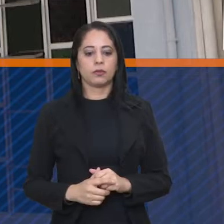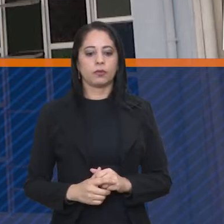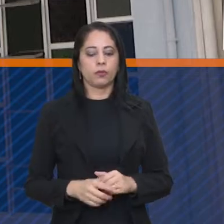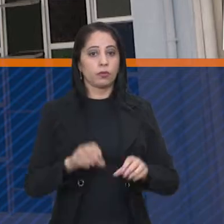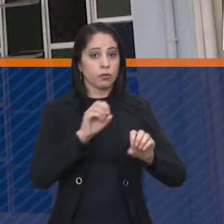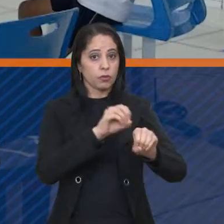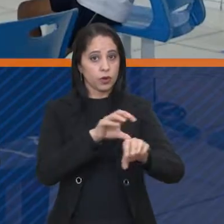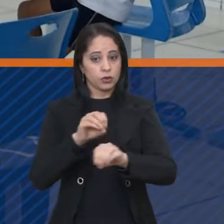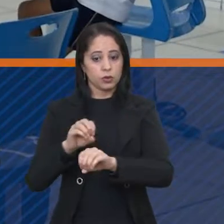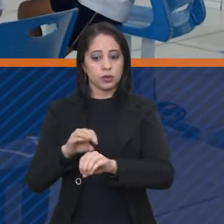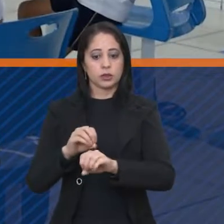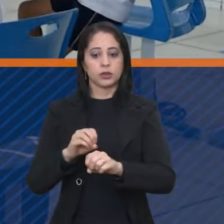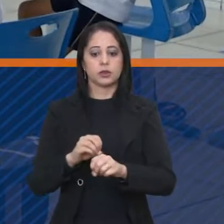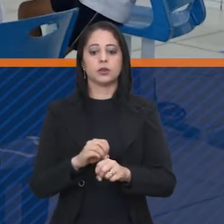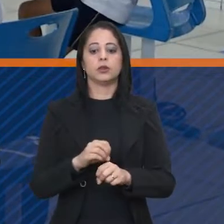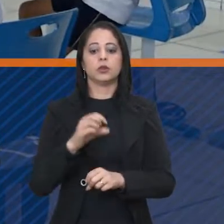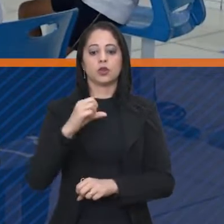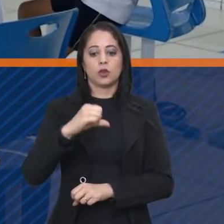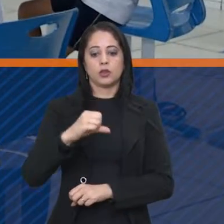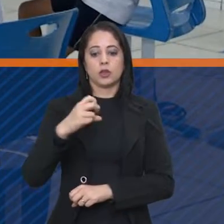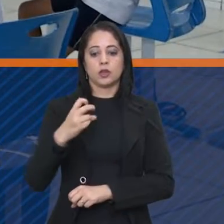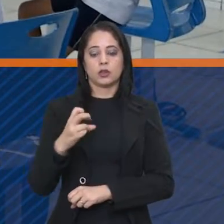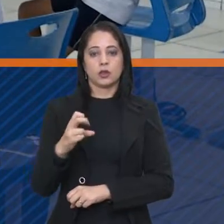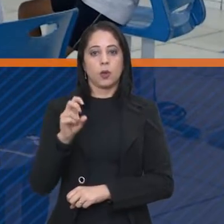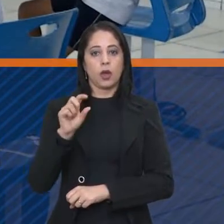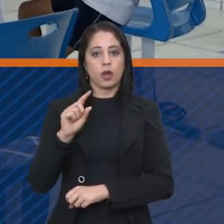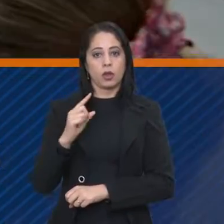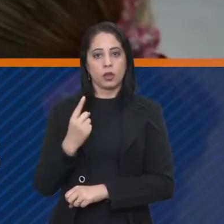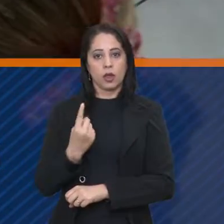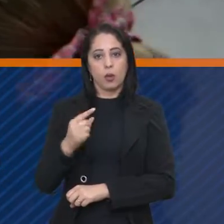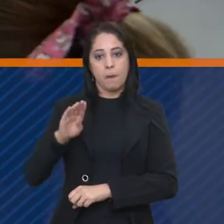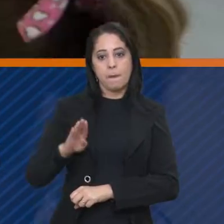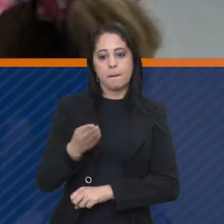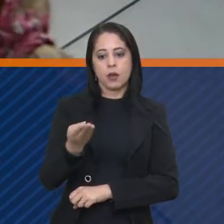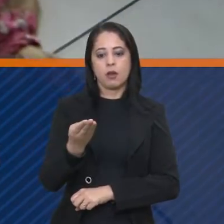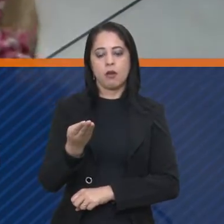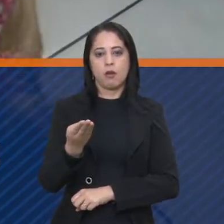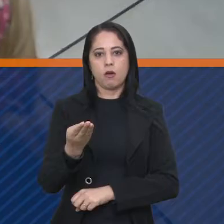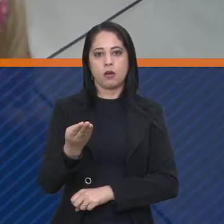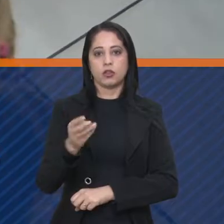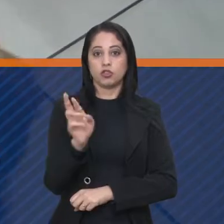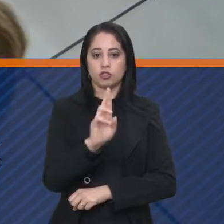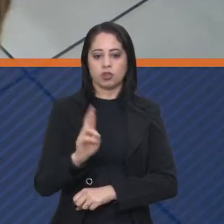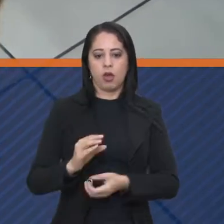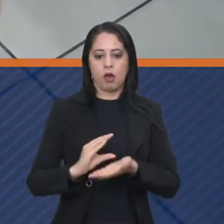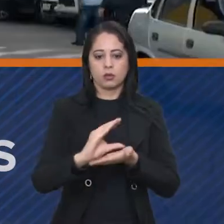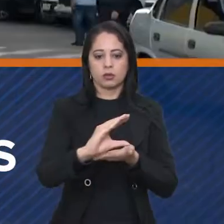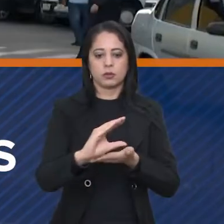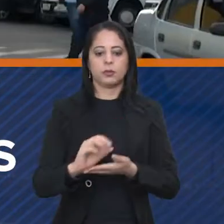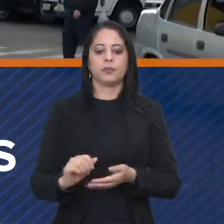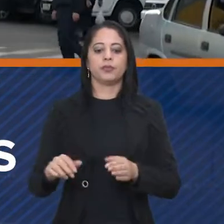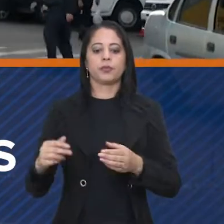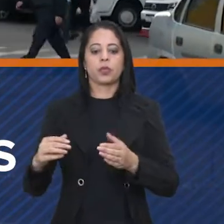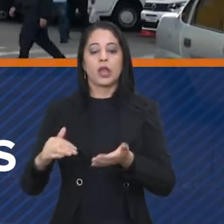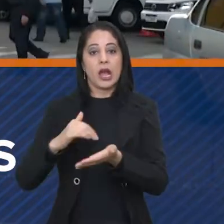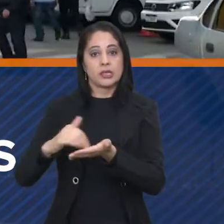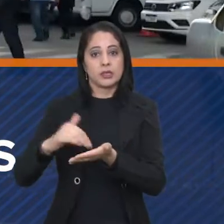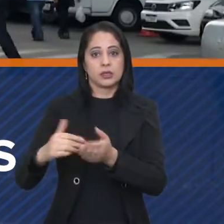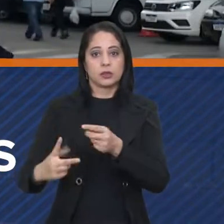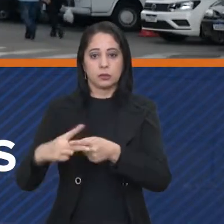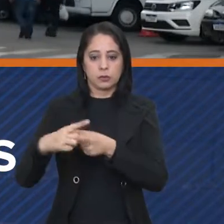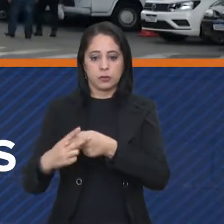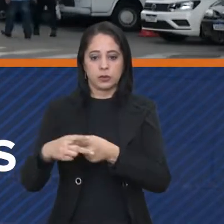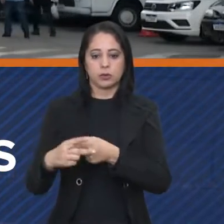milhões de reais. A educação vem em segundo lugar com a fatia de 951 milhões. Já a Secretaria